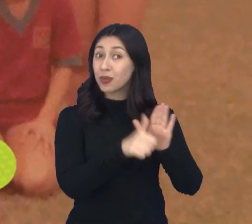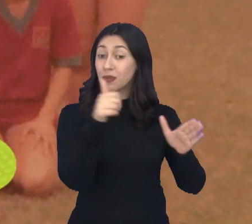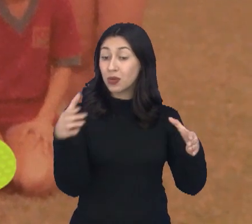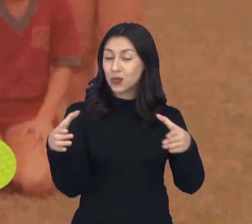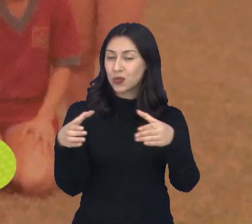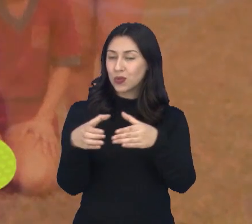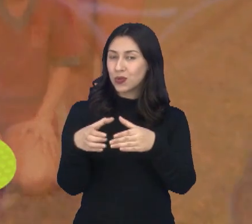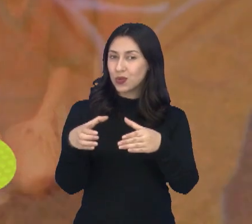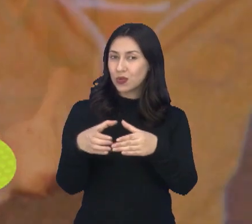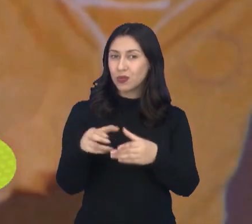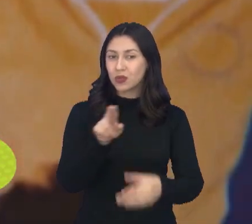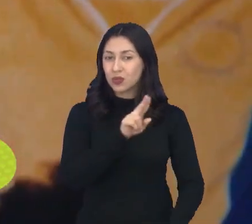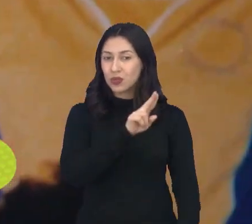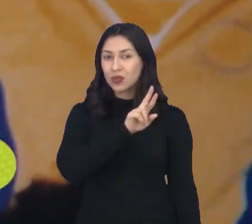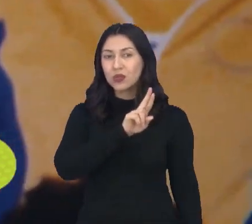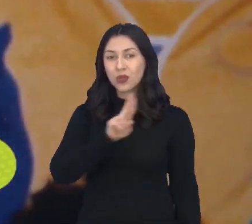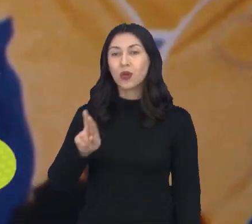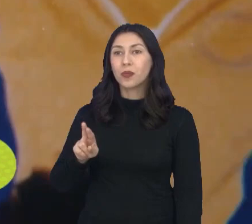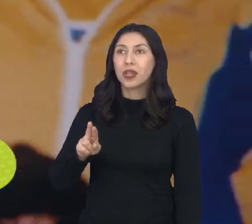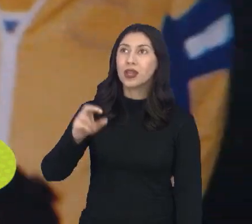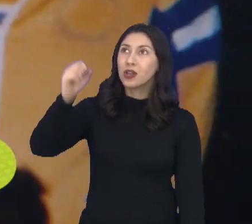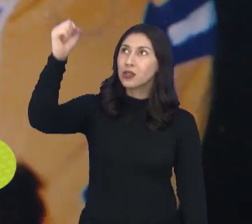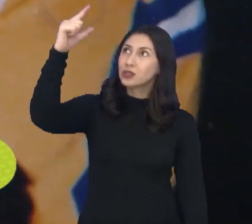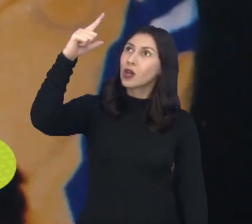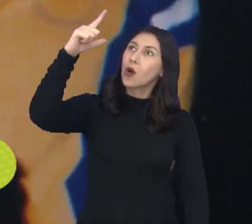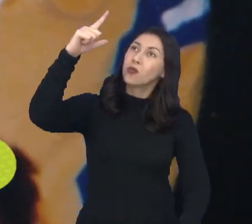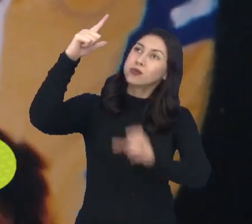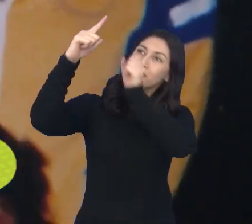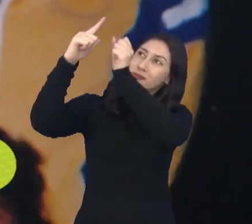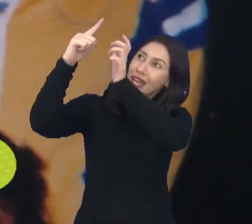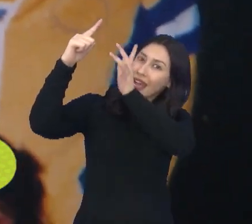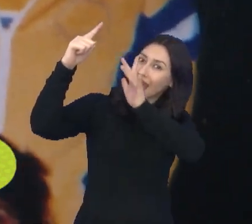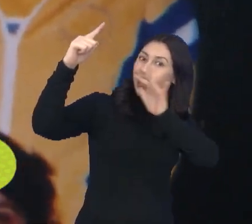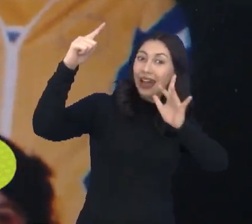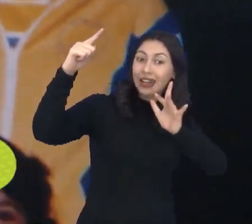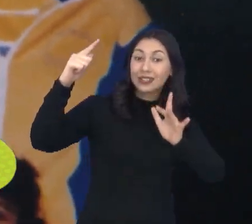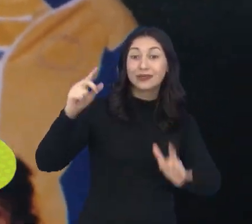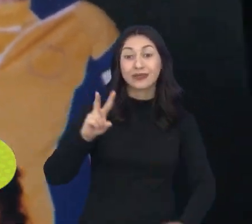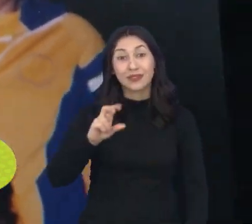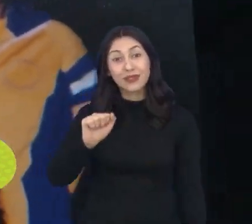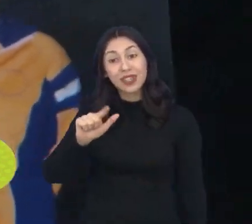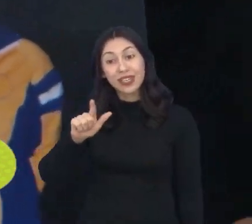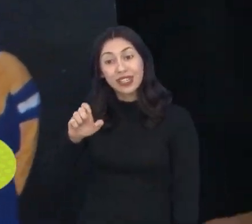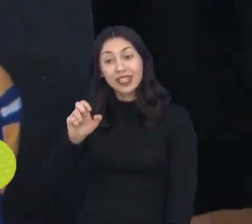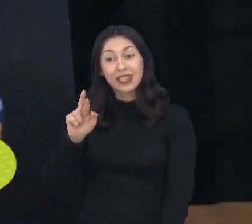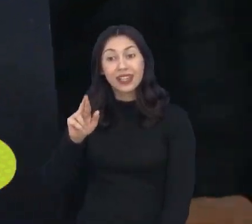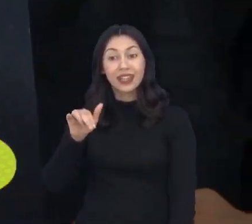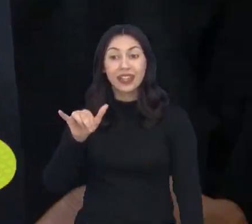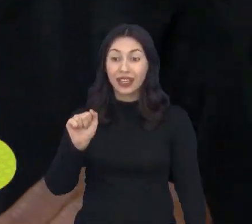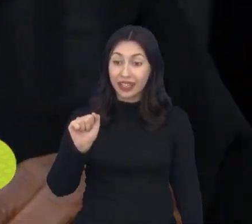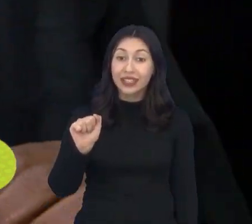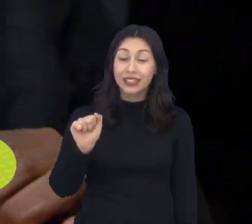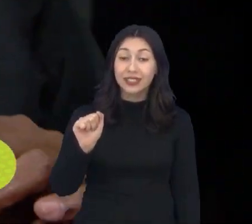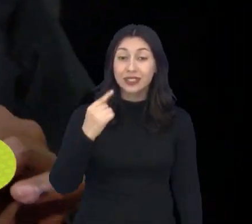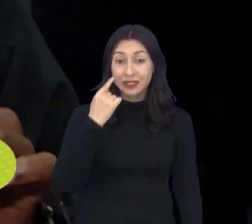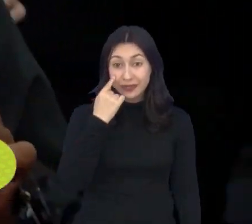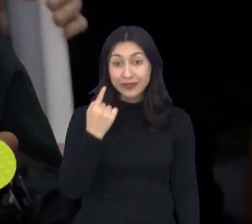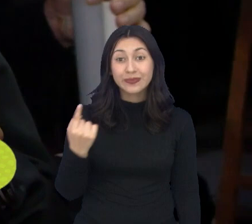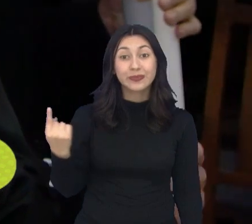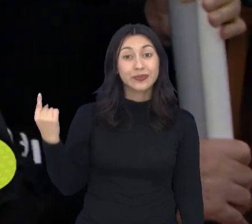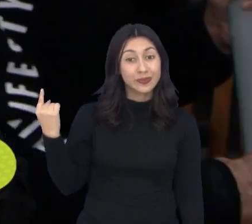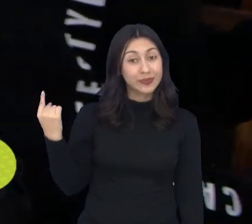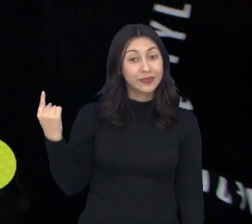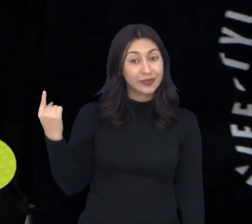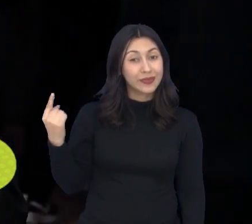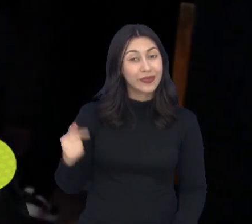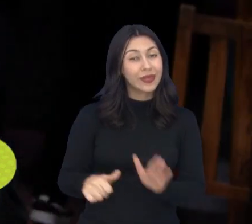cidade, o Raio de Sol. A Valéria Bonifácio, ou Valéria Pretinha, como ficou conhecida a craque da lateral direita,